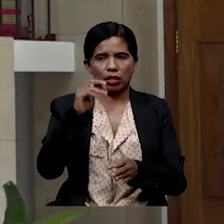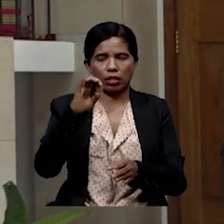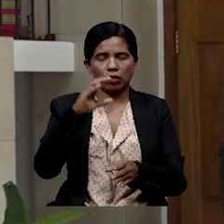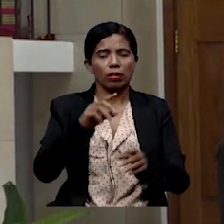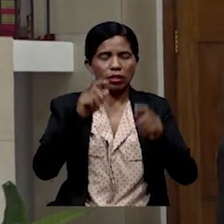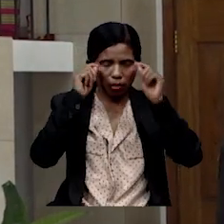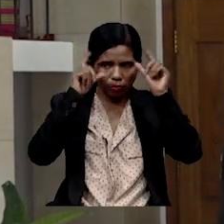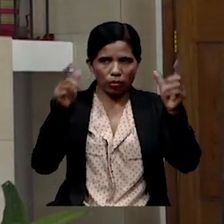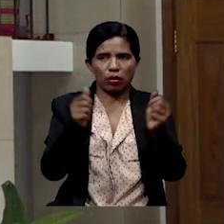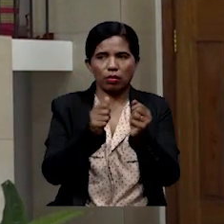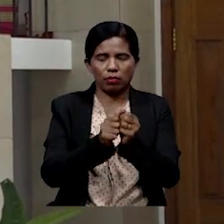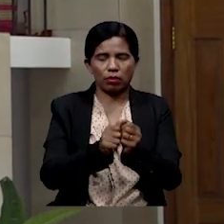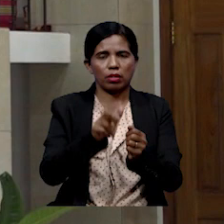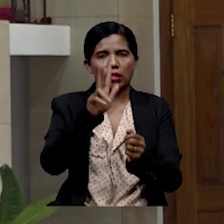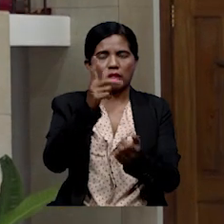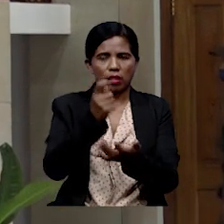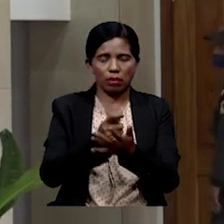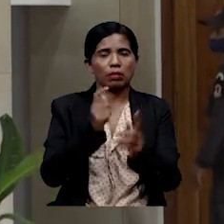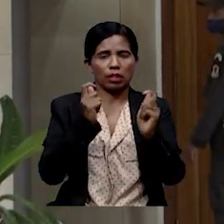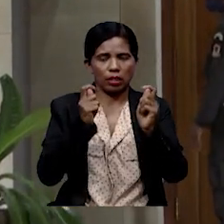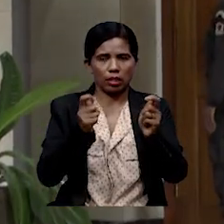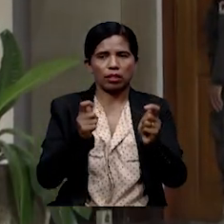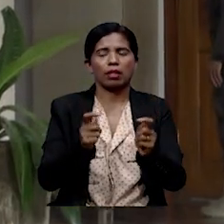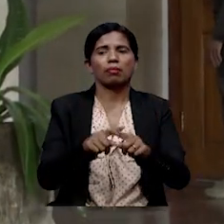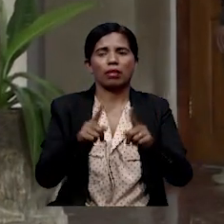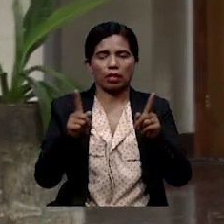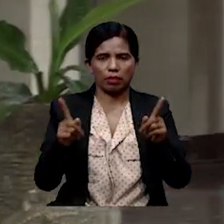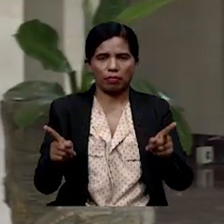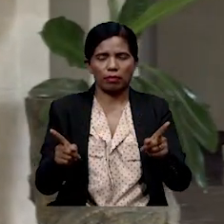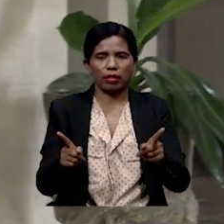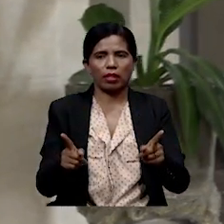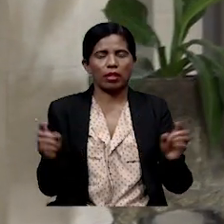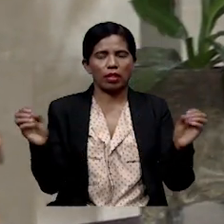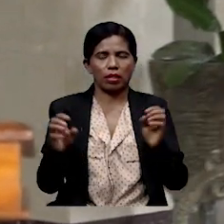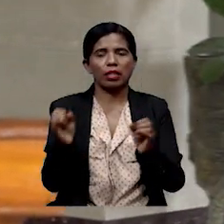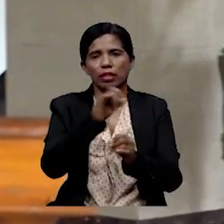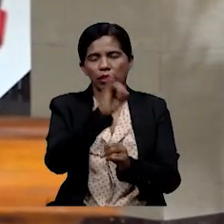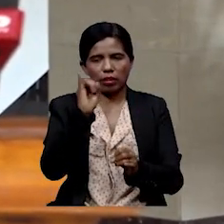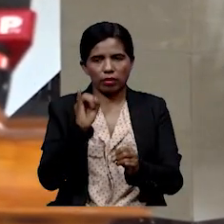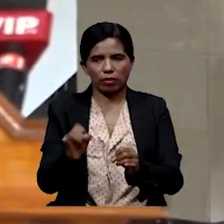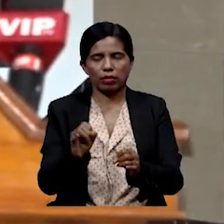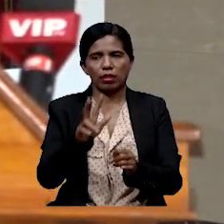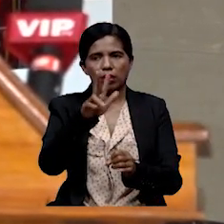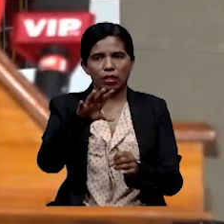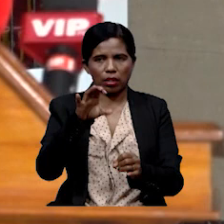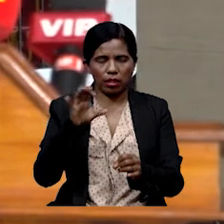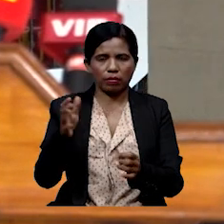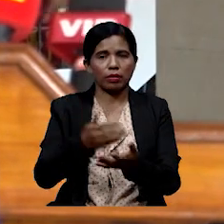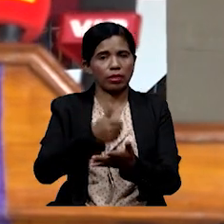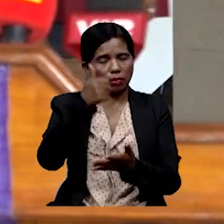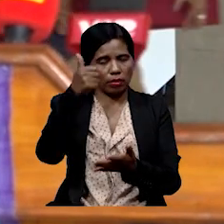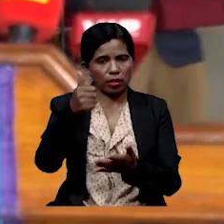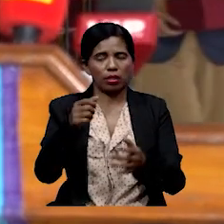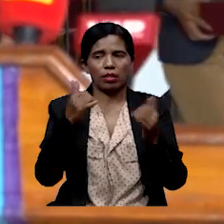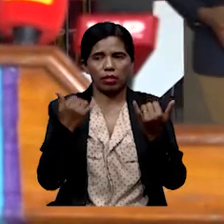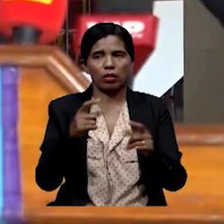Timoroan Hamutuk Riuntolu Maktir Teste, mas bem, a maioria la passa a fase entrevista, no atos tolu deit mak passa na